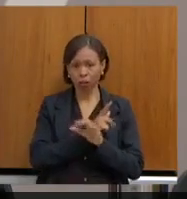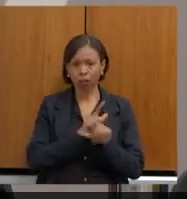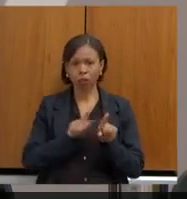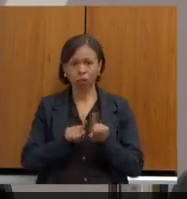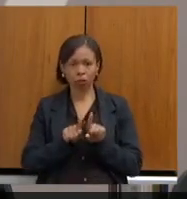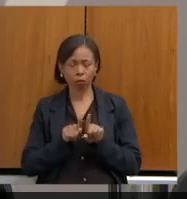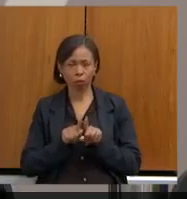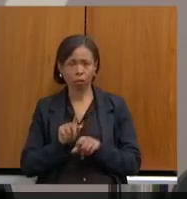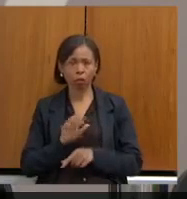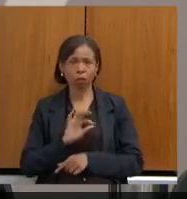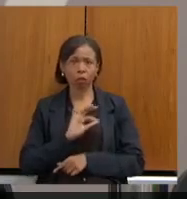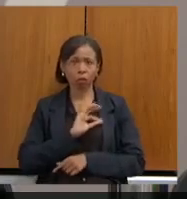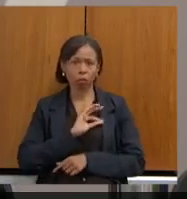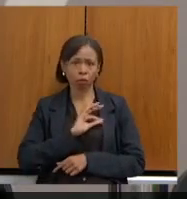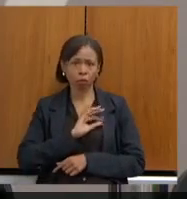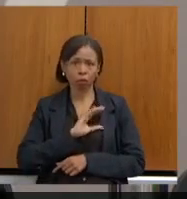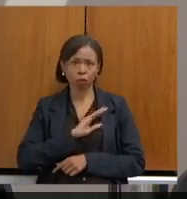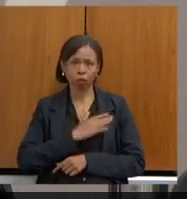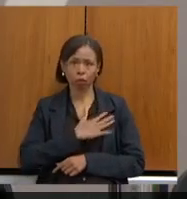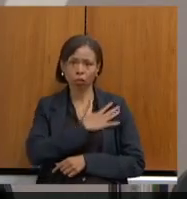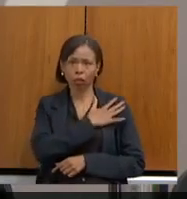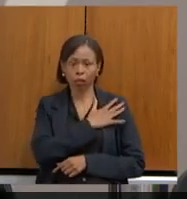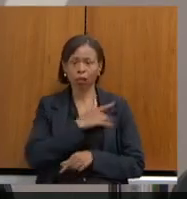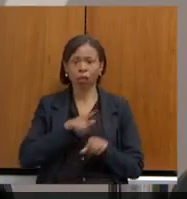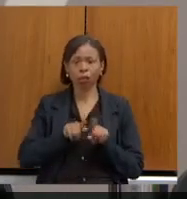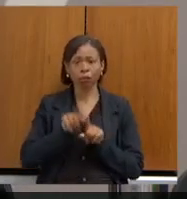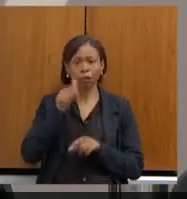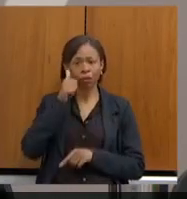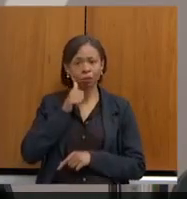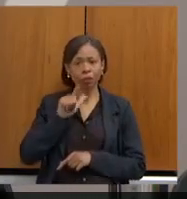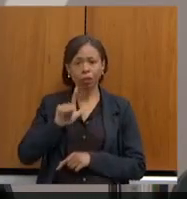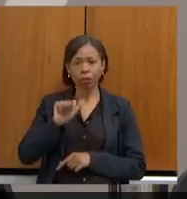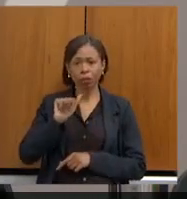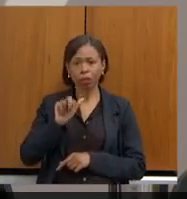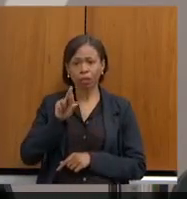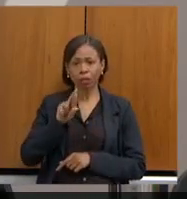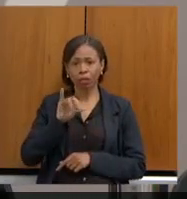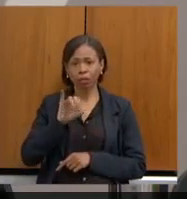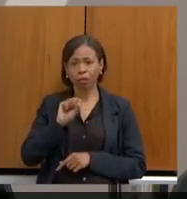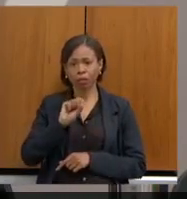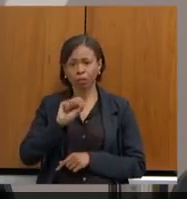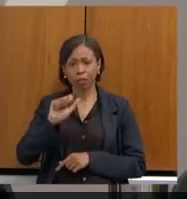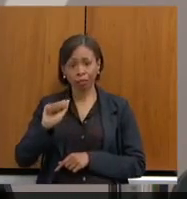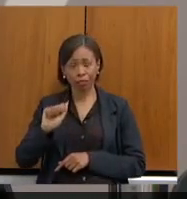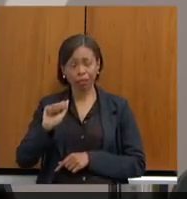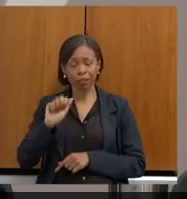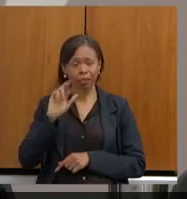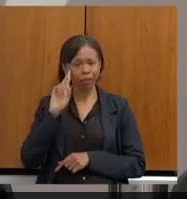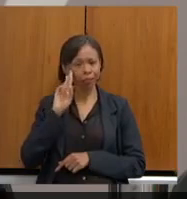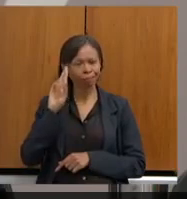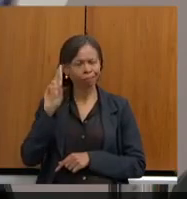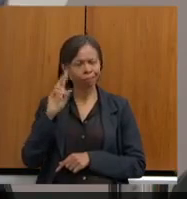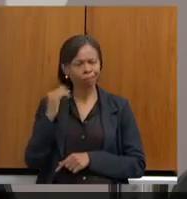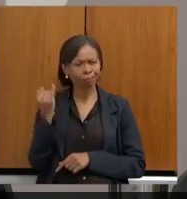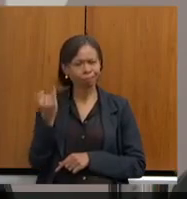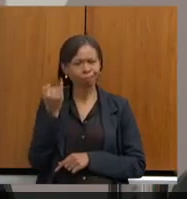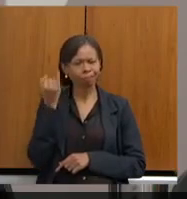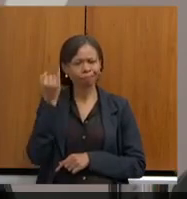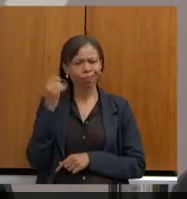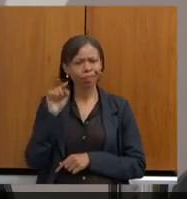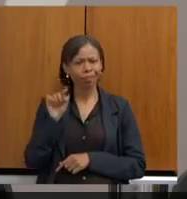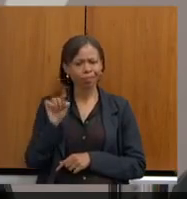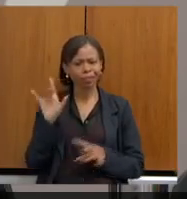em especial do autor avarias e que faz aí esta brilhante é essa ligação nessa